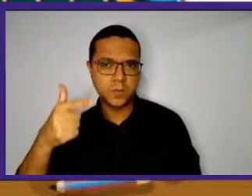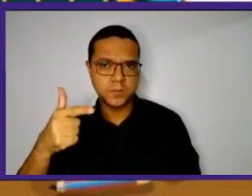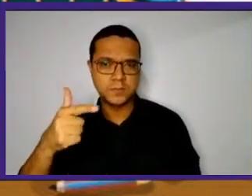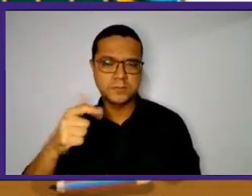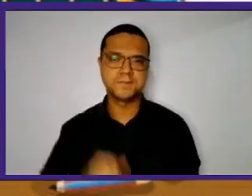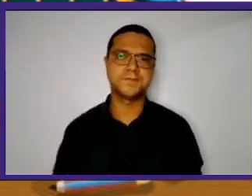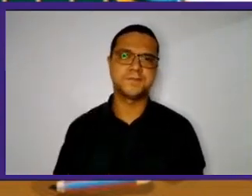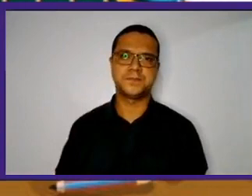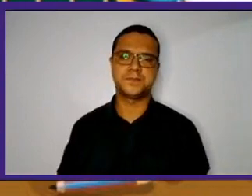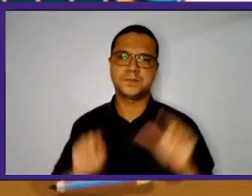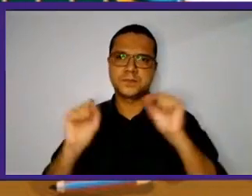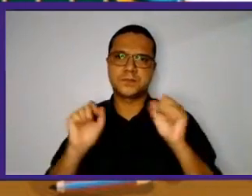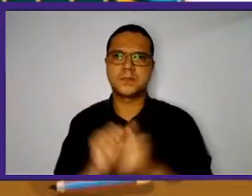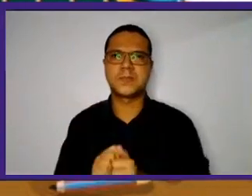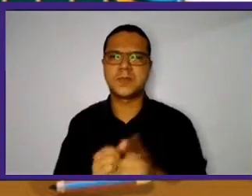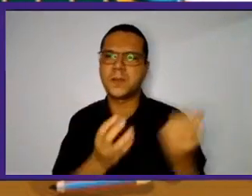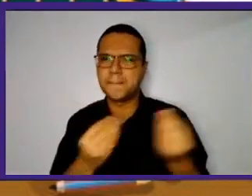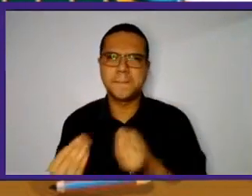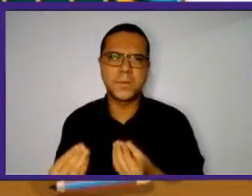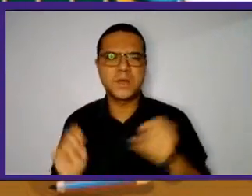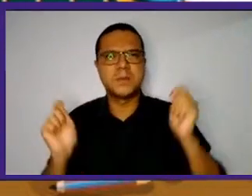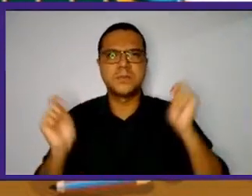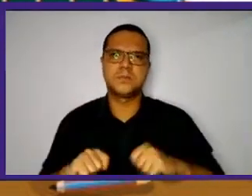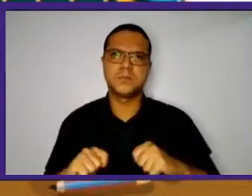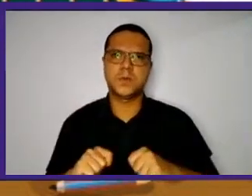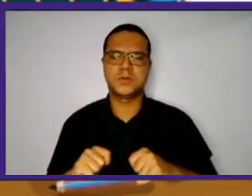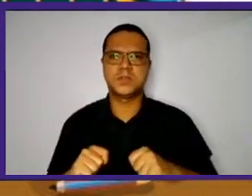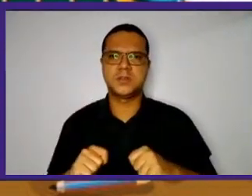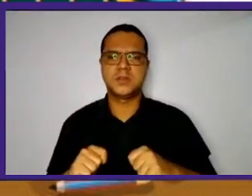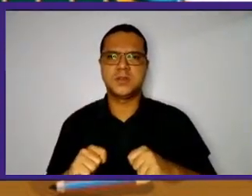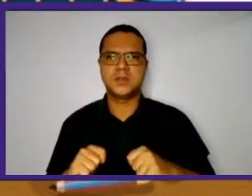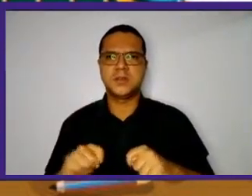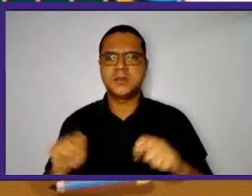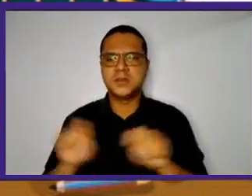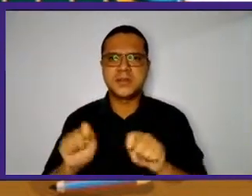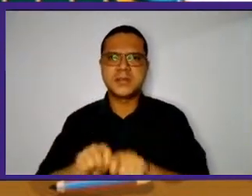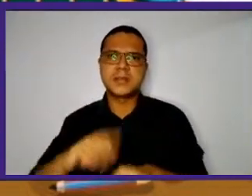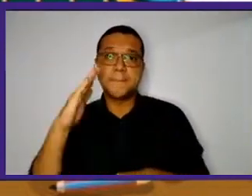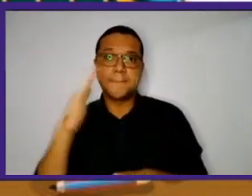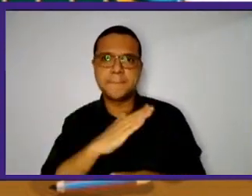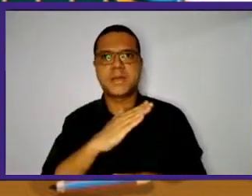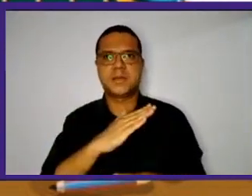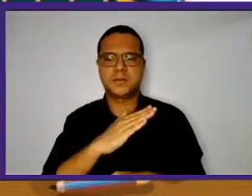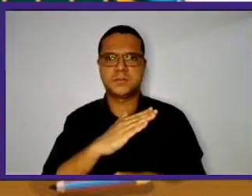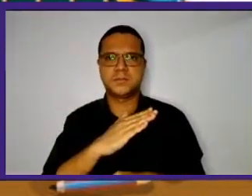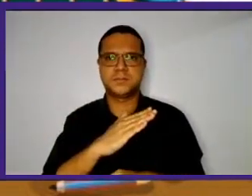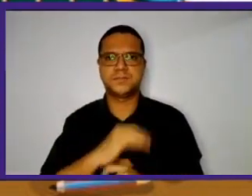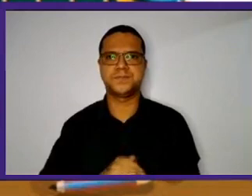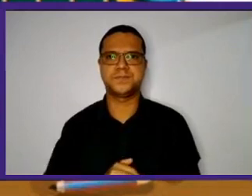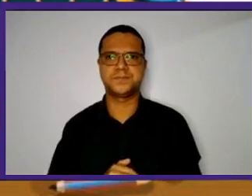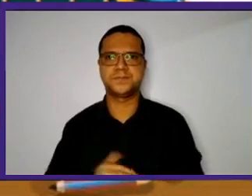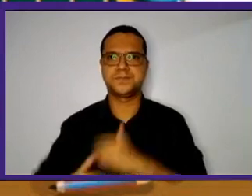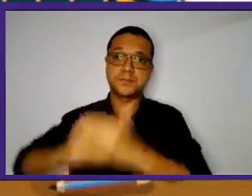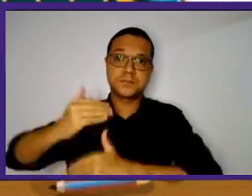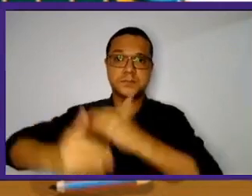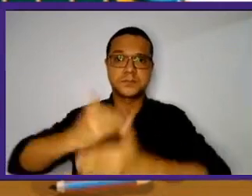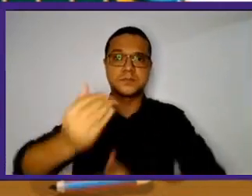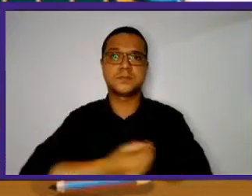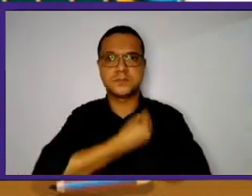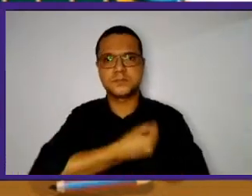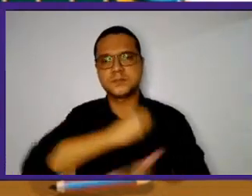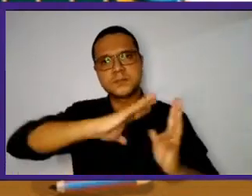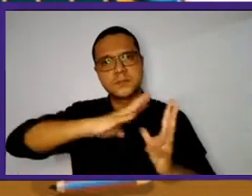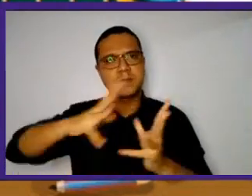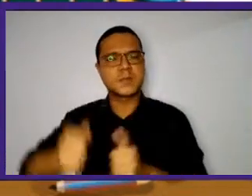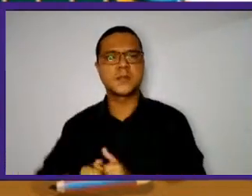CO2, que ele, em excesso, pode justamente prejudicar o desenvolvimento da vida